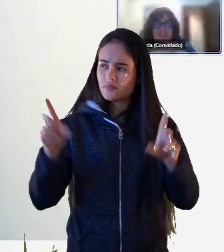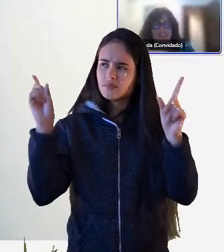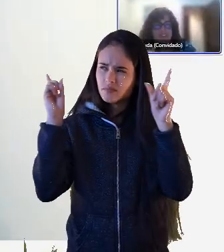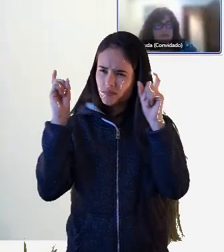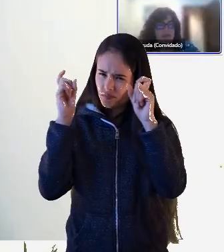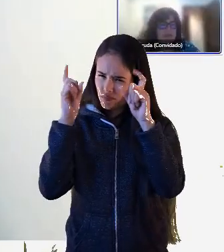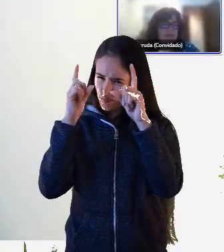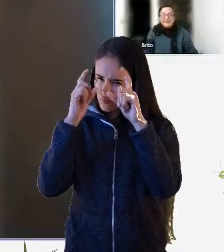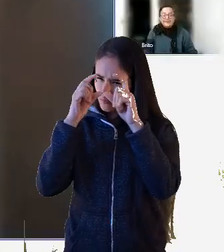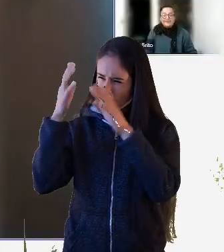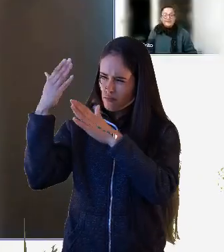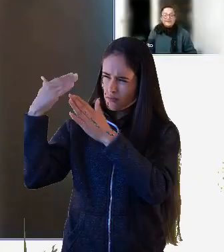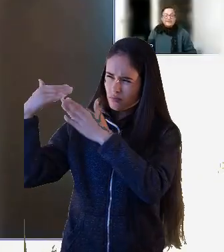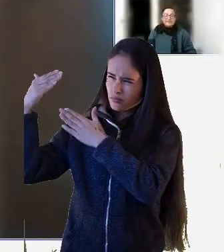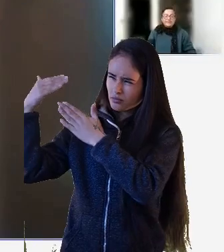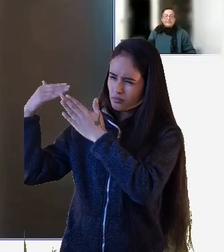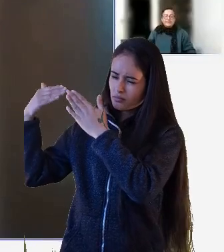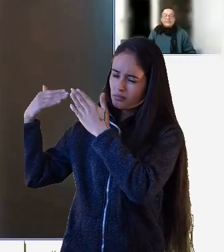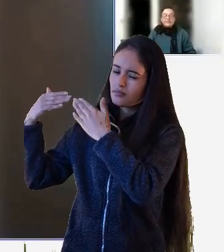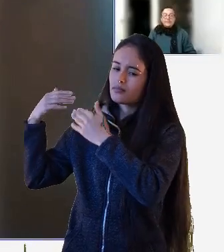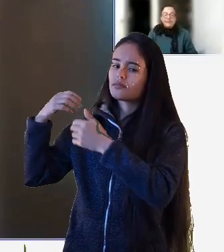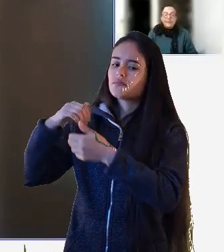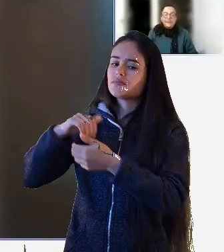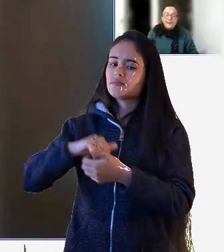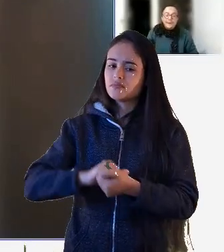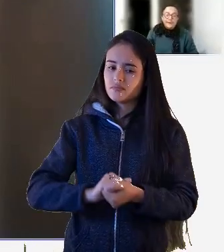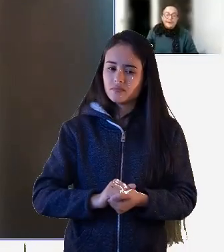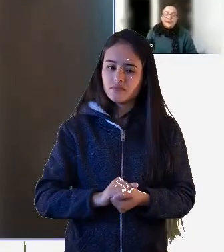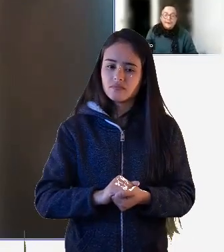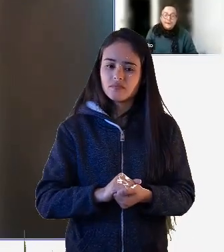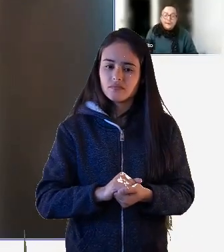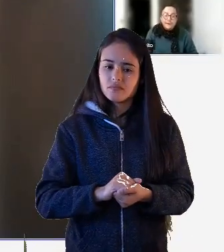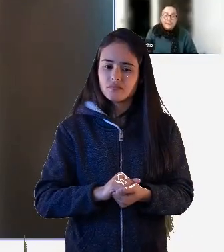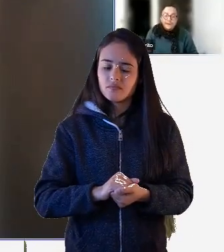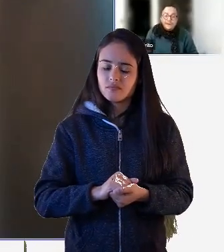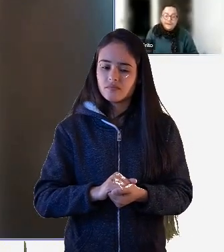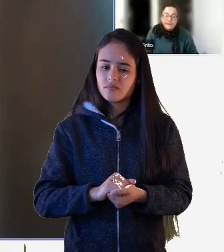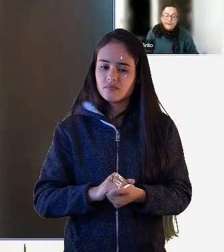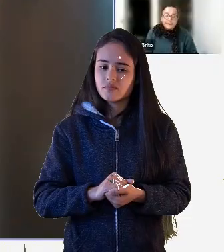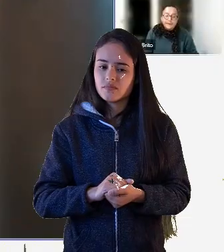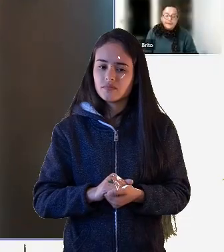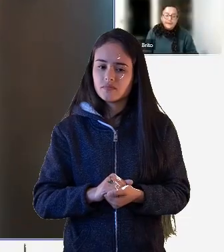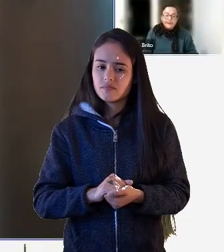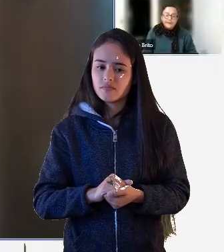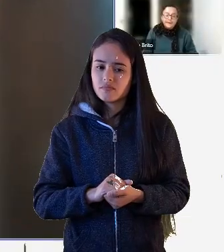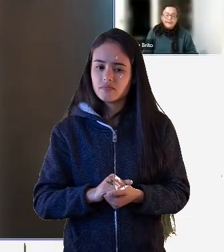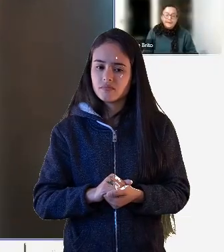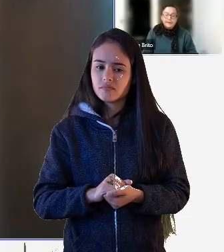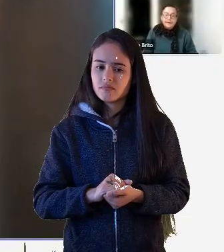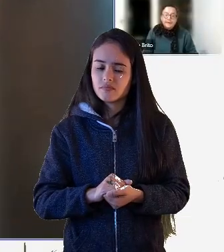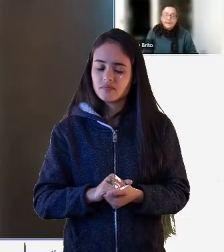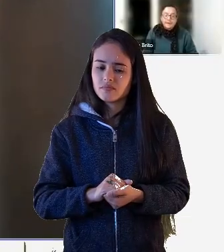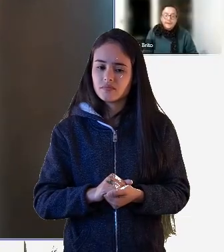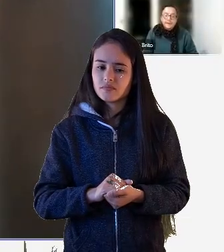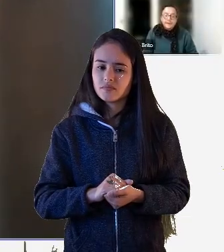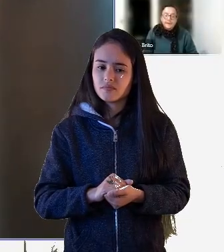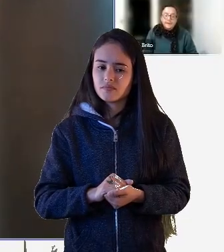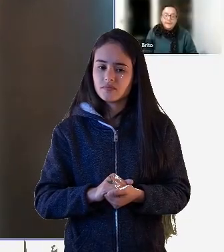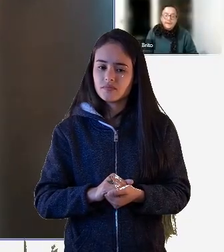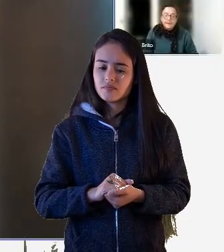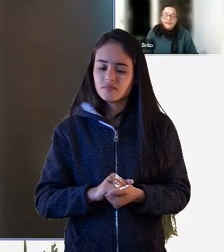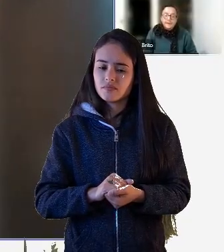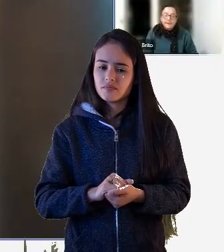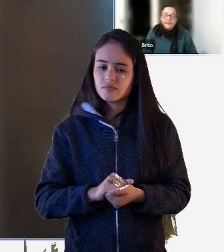Obrigada demais, Lelo. Parabéns demais, né? Eu acompanhei assim de longe, né, a programação. Algumas coisas eu vi no YouTube, um